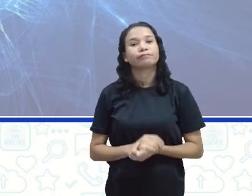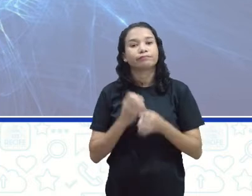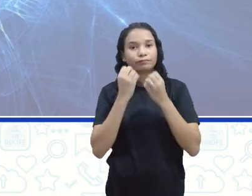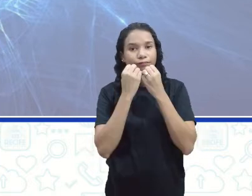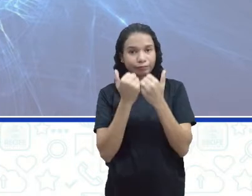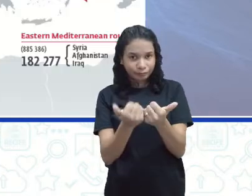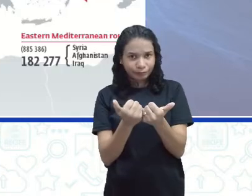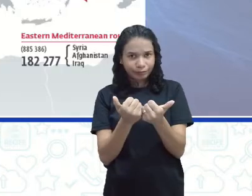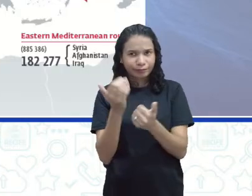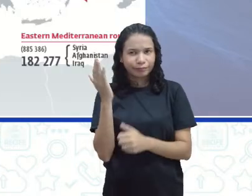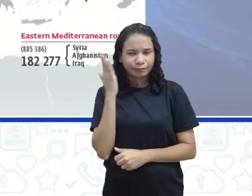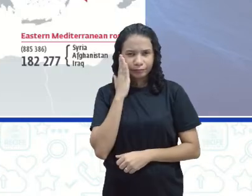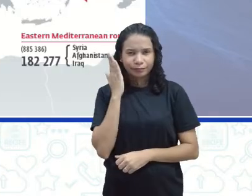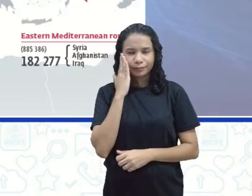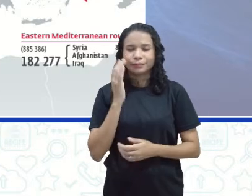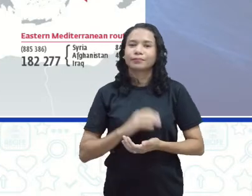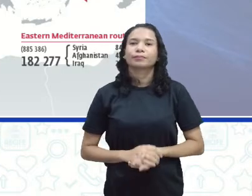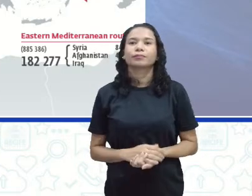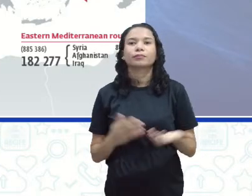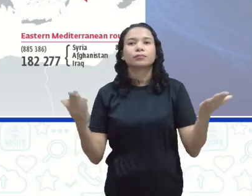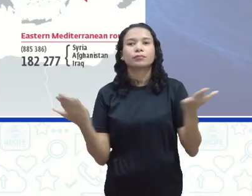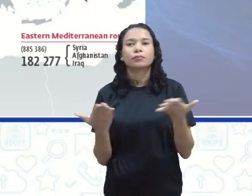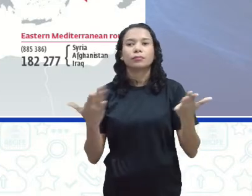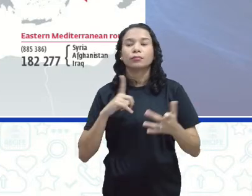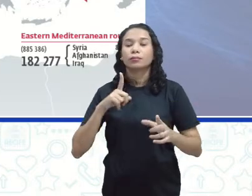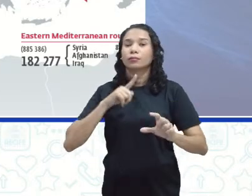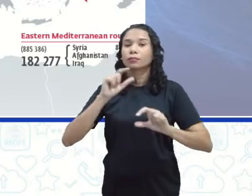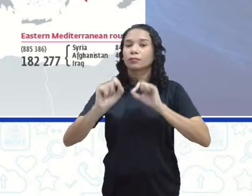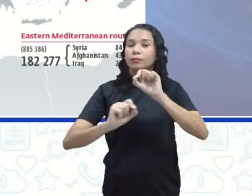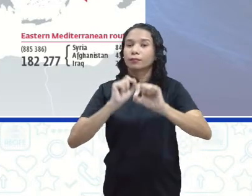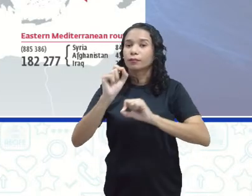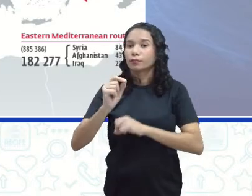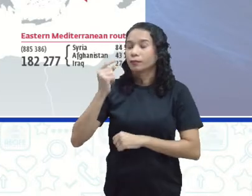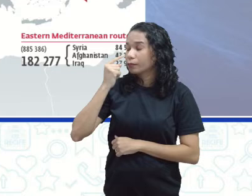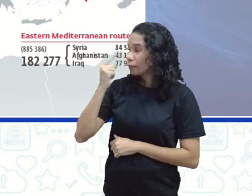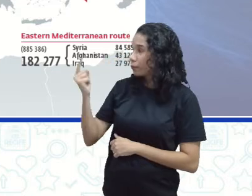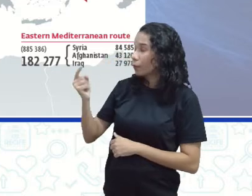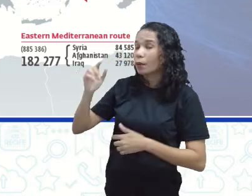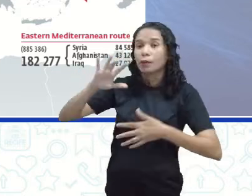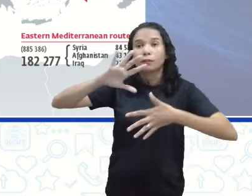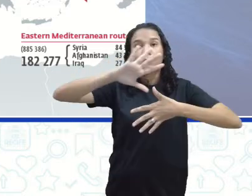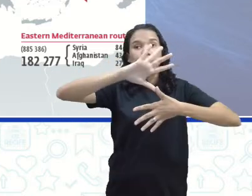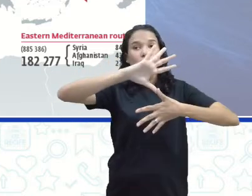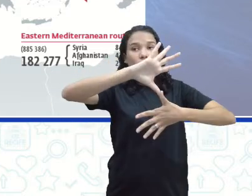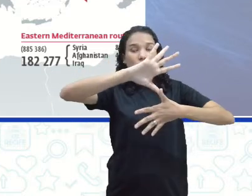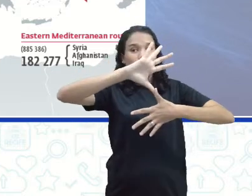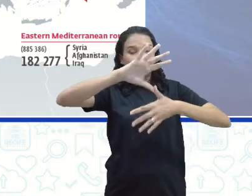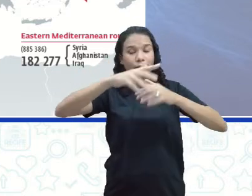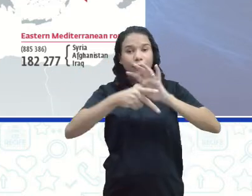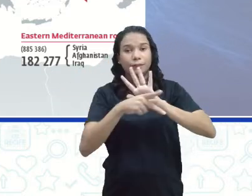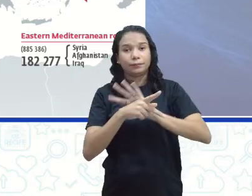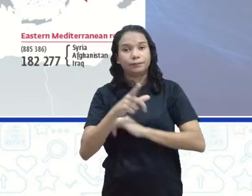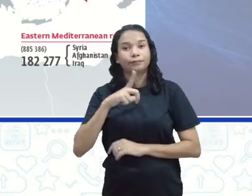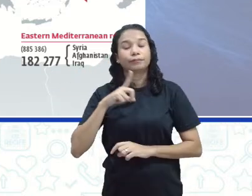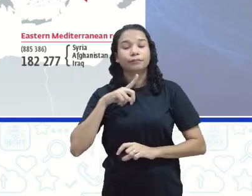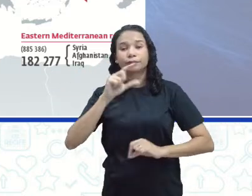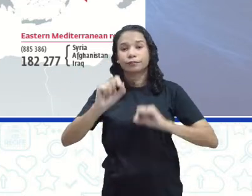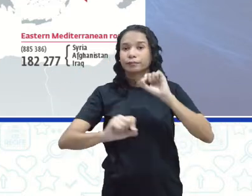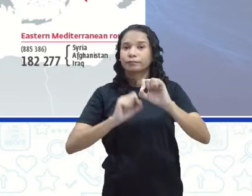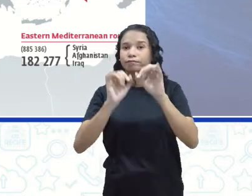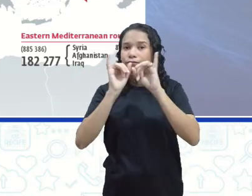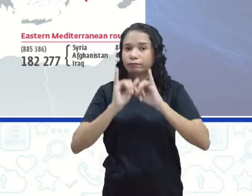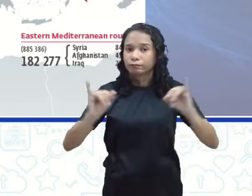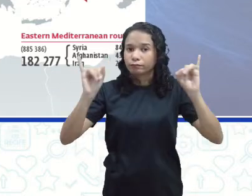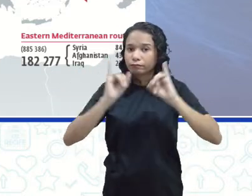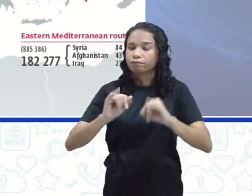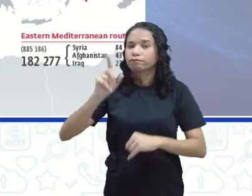alunos? Está dando para acompanhar direitinho? E aqui, ó, eu trouxe um mapinha, né? Mais um mapinha que tem